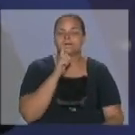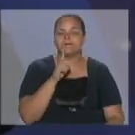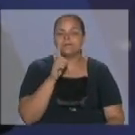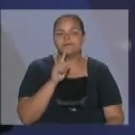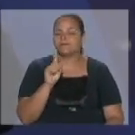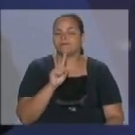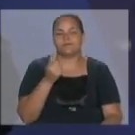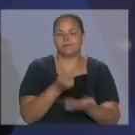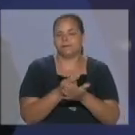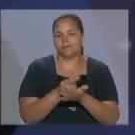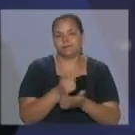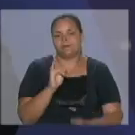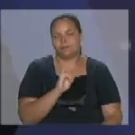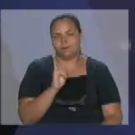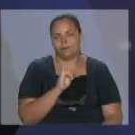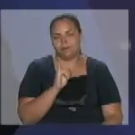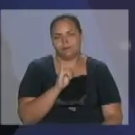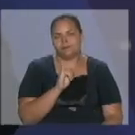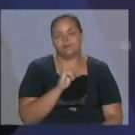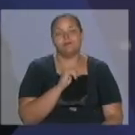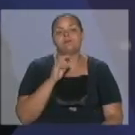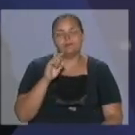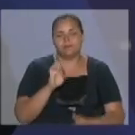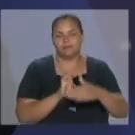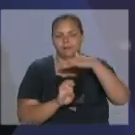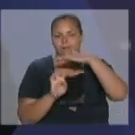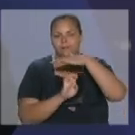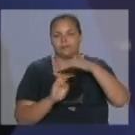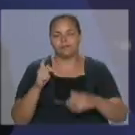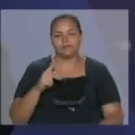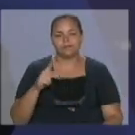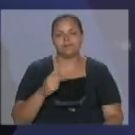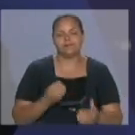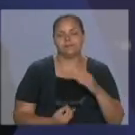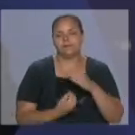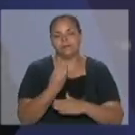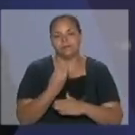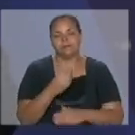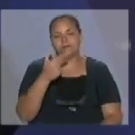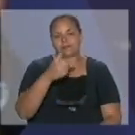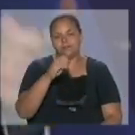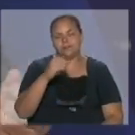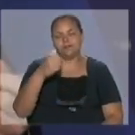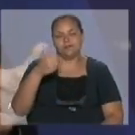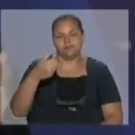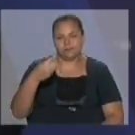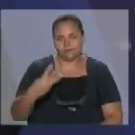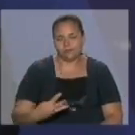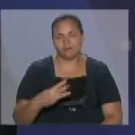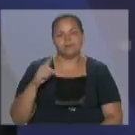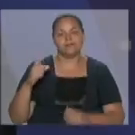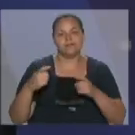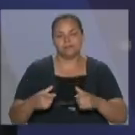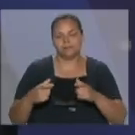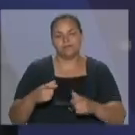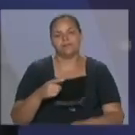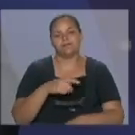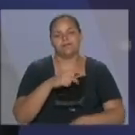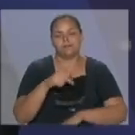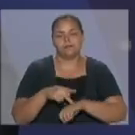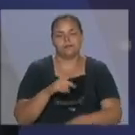pagar impostos. Por exemplo, a Petrobras criou uma subsidiária em 2013 no Canadá, onde ela vende